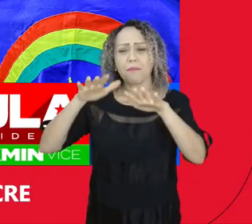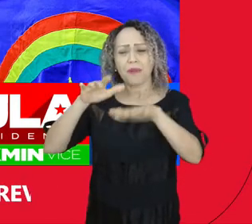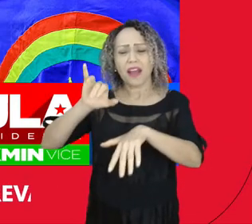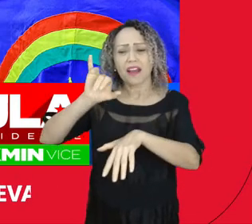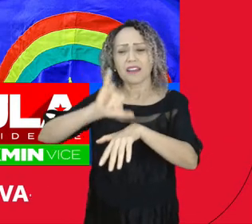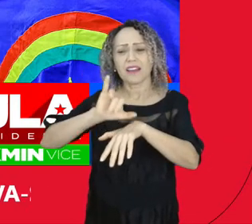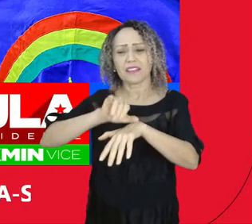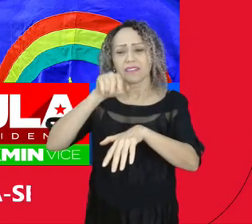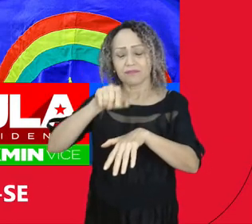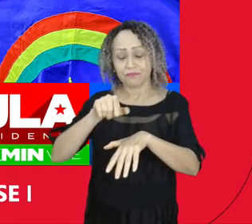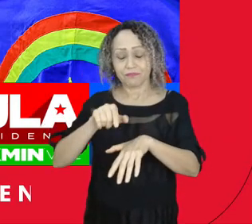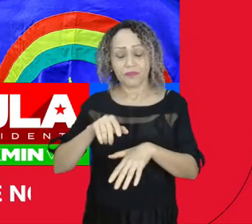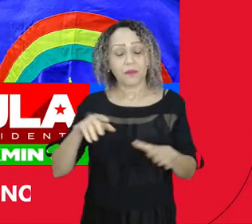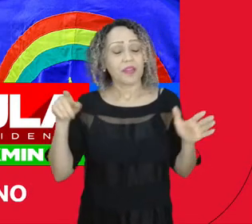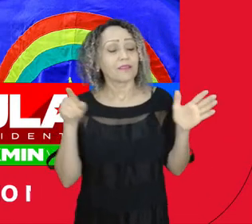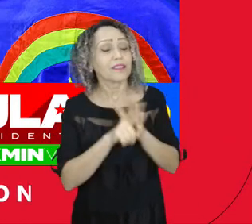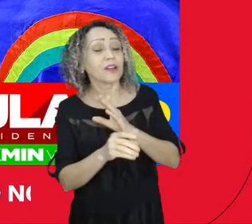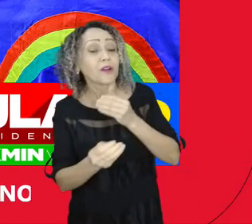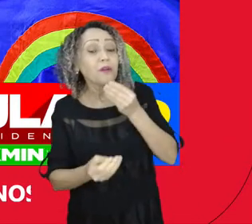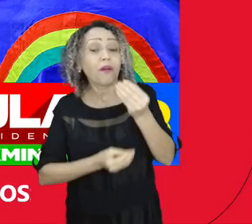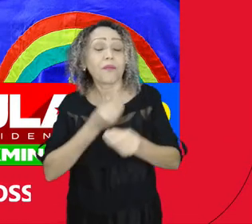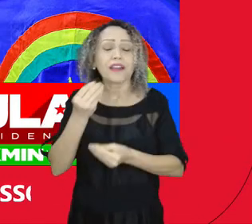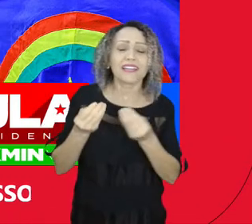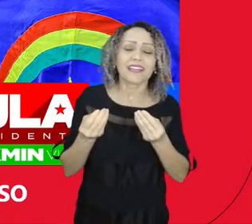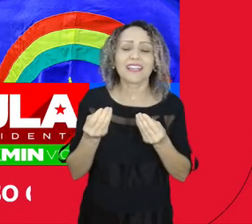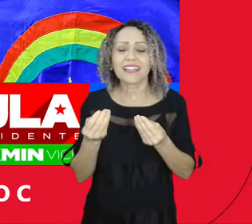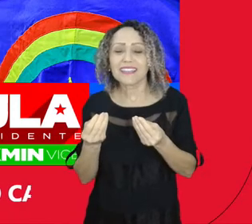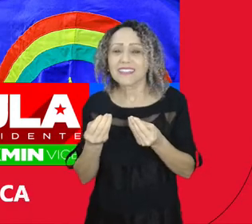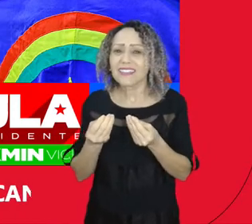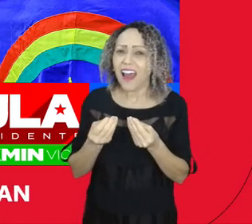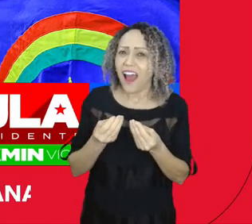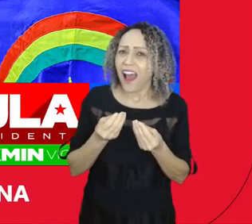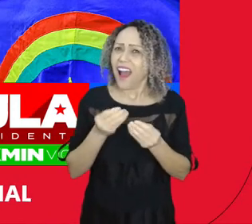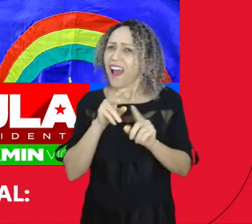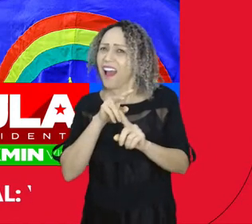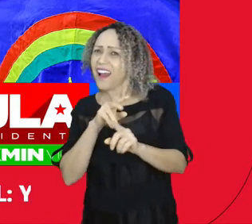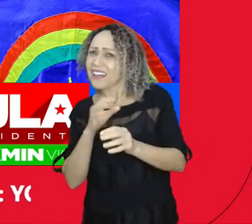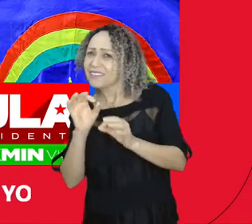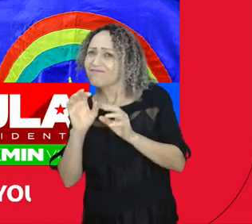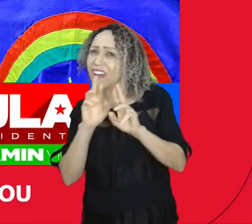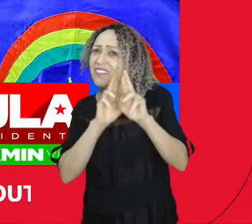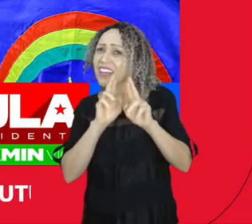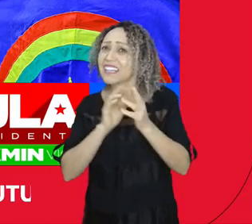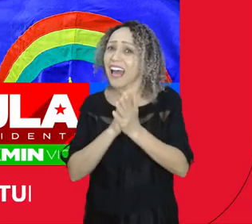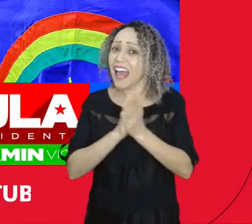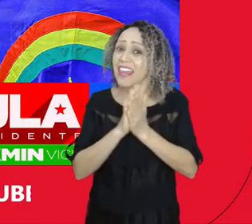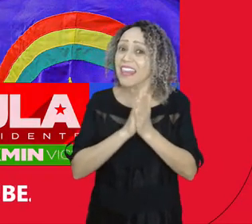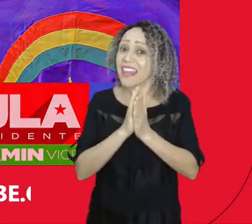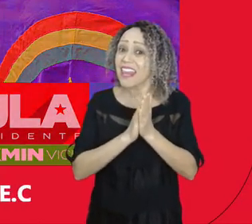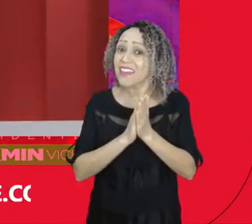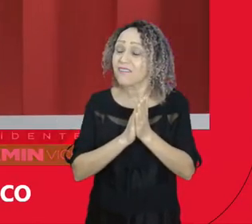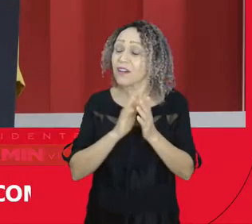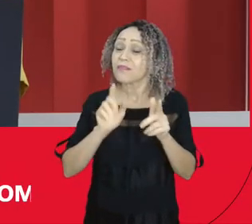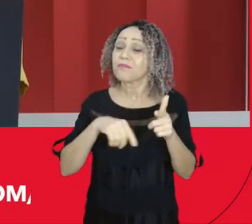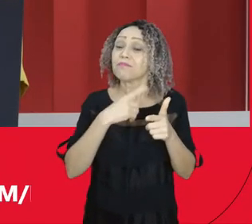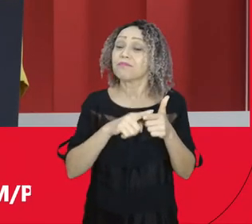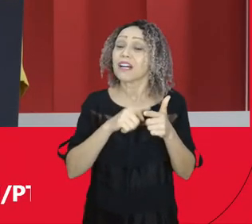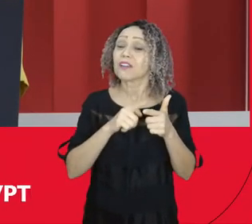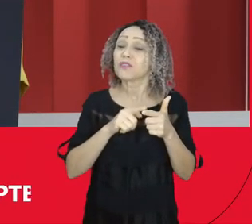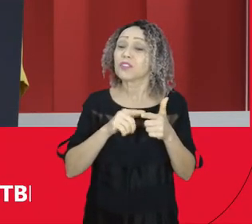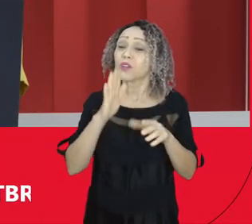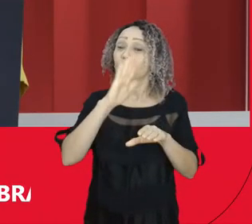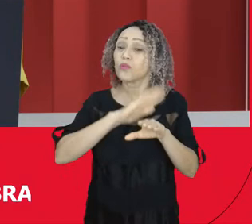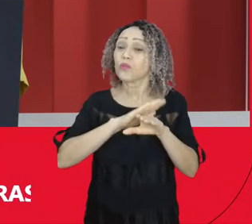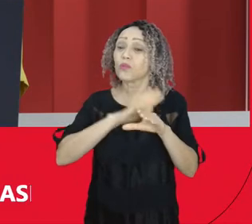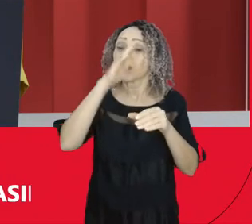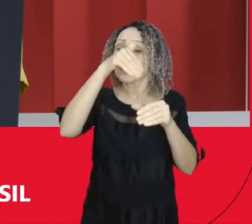qual vai ser o trajeto e como é que está essa expectativa de agenda aí na campanha para o segundo turno, Tereza? Olha,